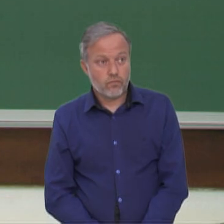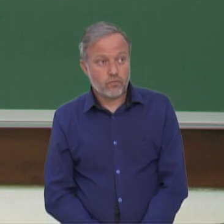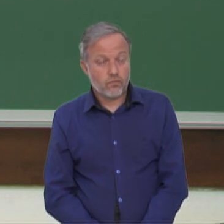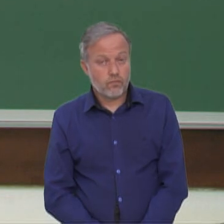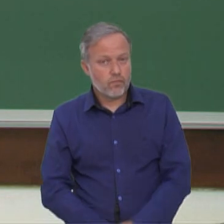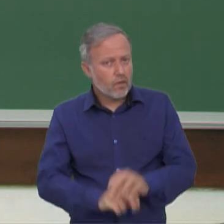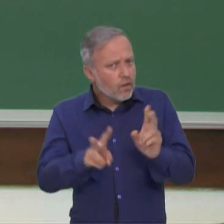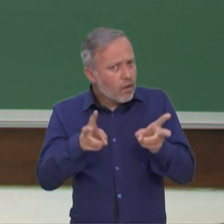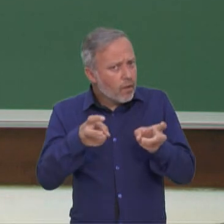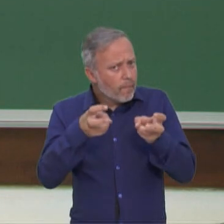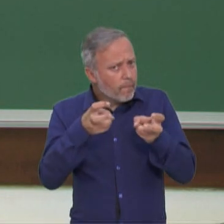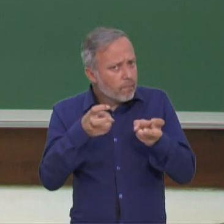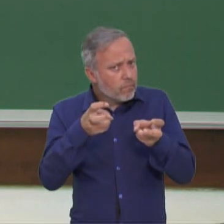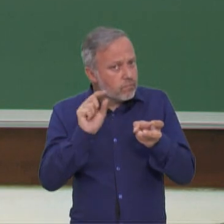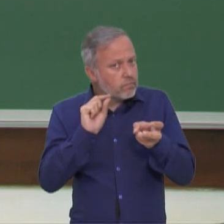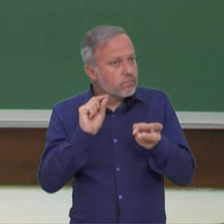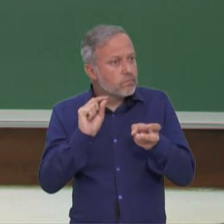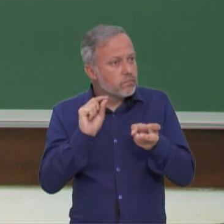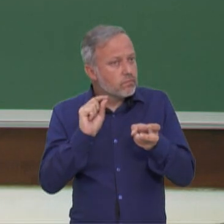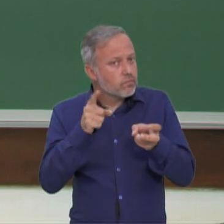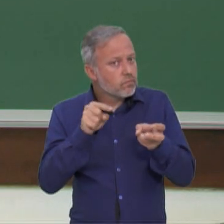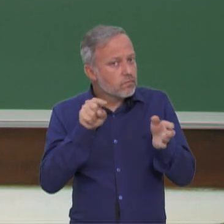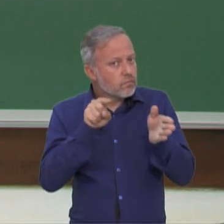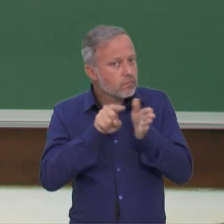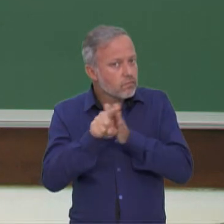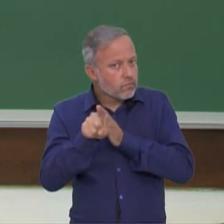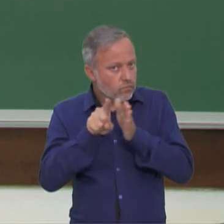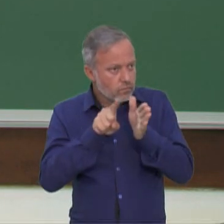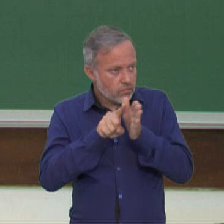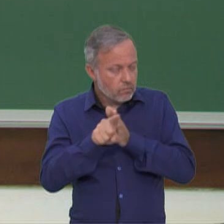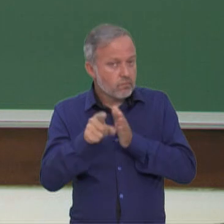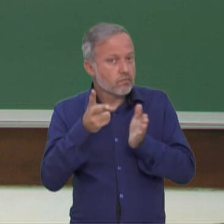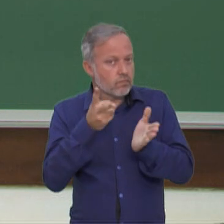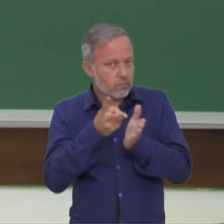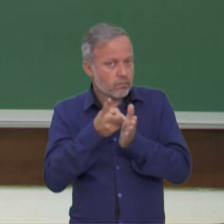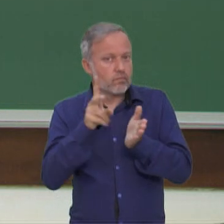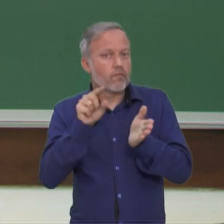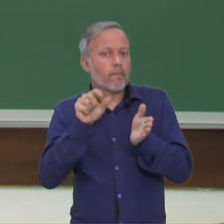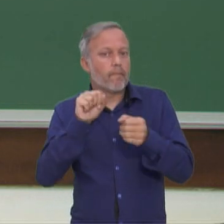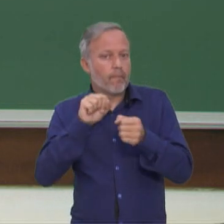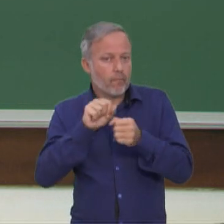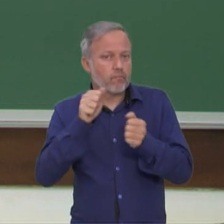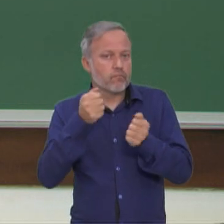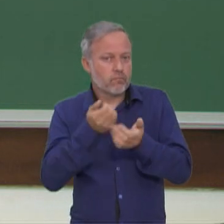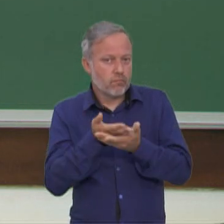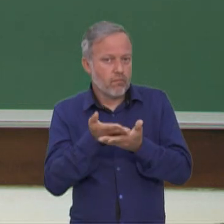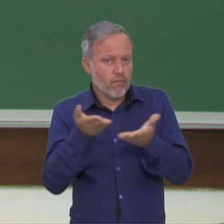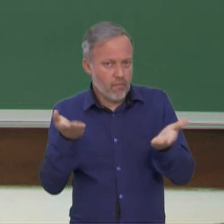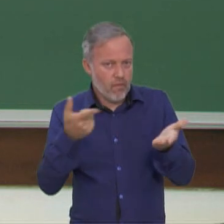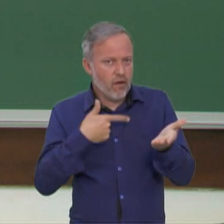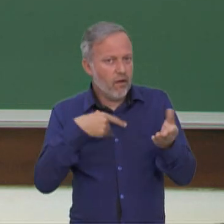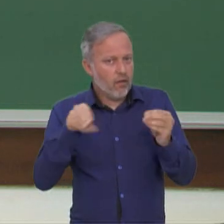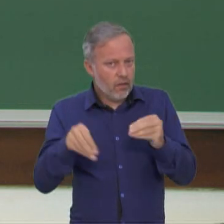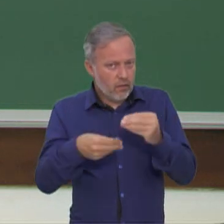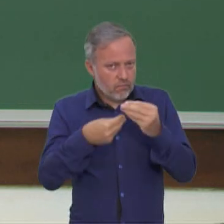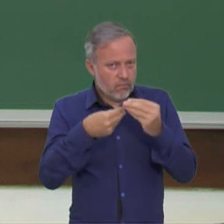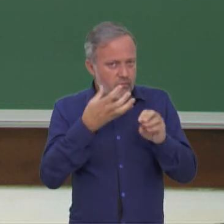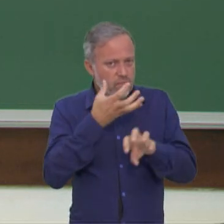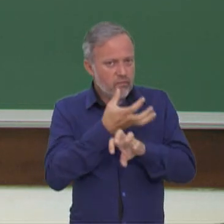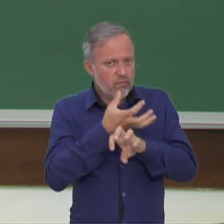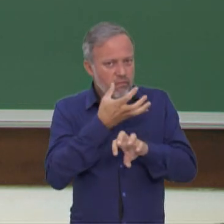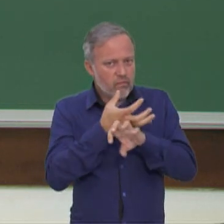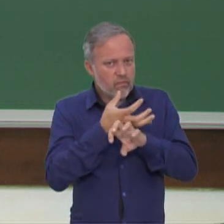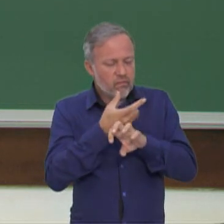Pessoal, prestem atenção que essas perguntas que eu venho fazendo, elas fazem parte do conteúdo. Então, para não